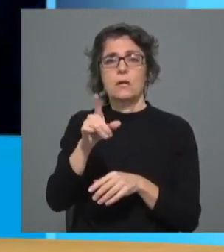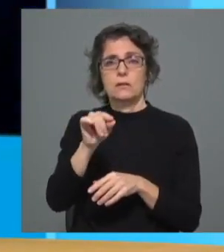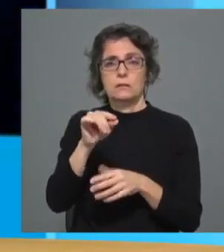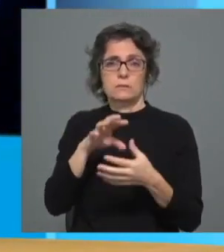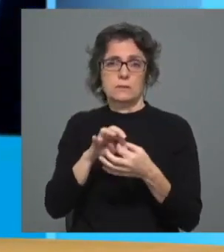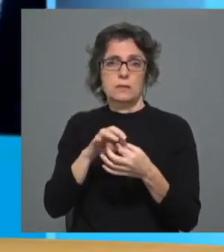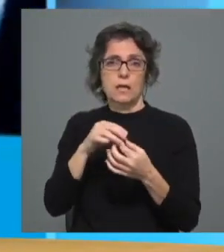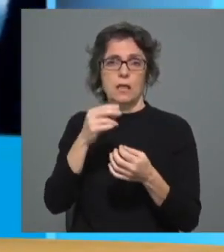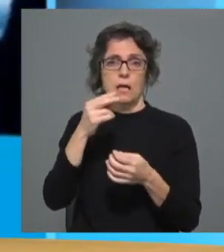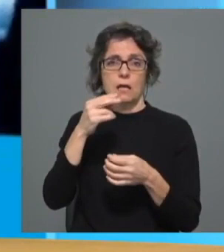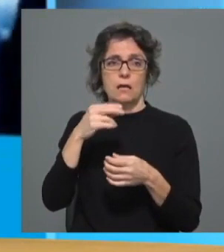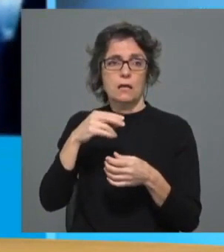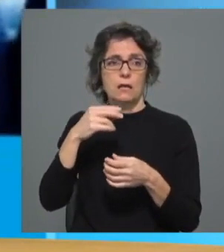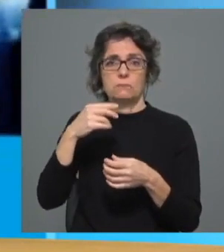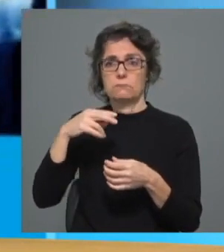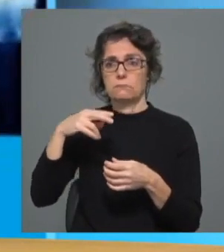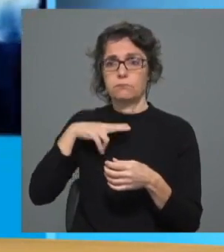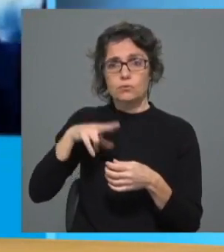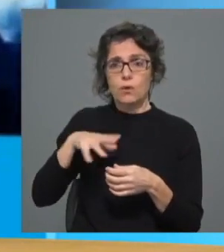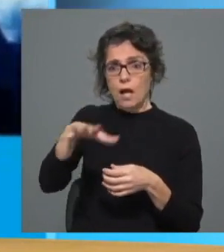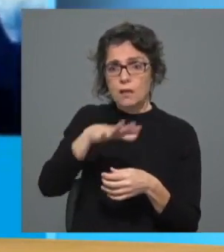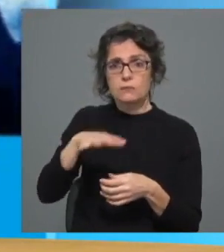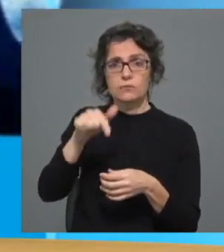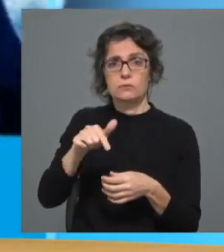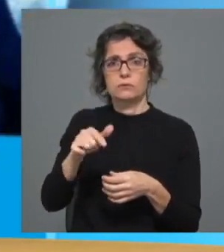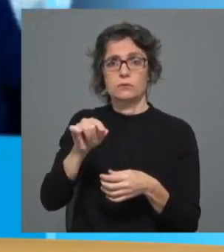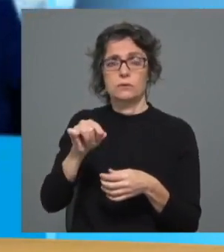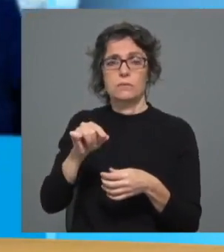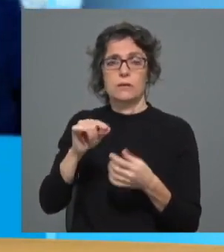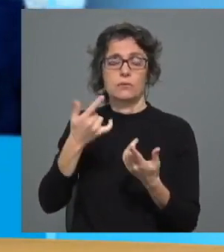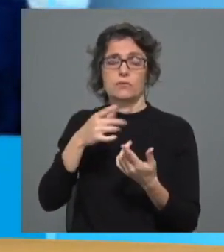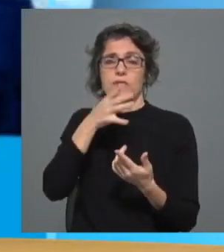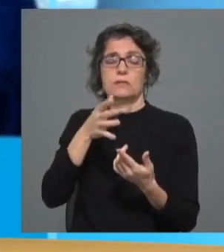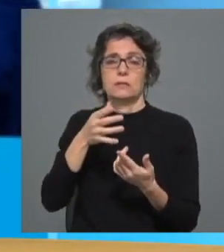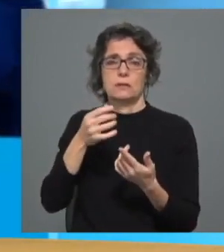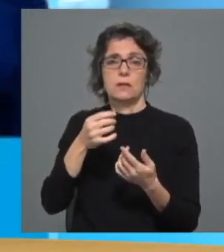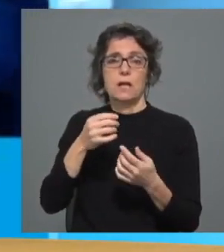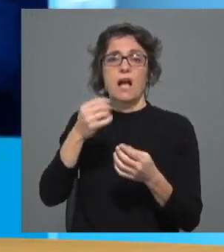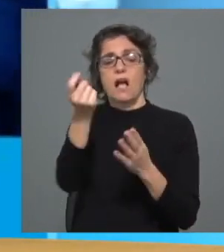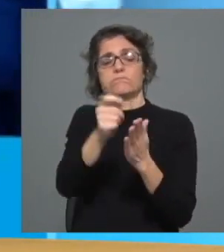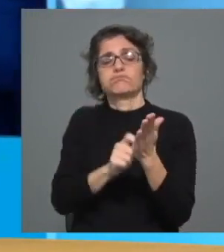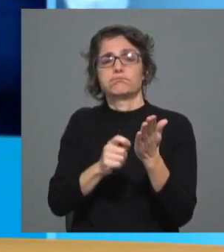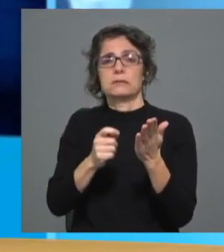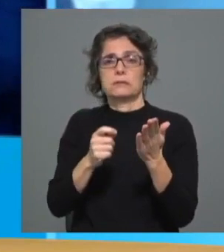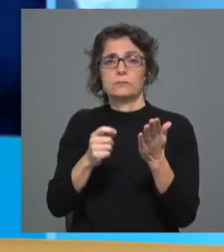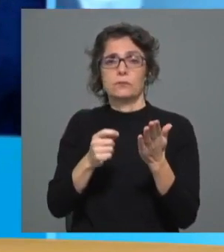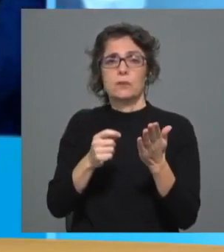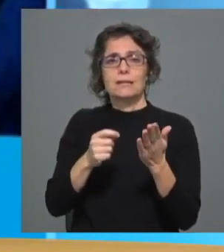realidade portuguesa, quer dizer, não deixamos os princípios assim no céu, na estratosfera,